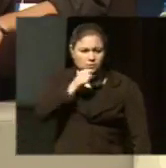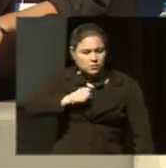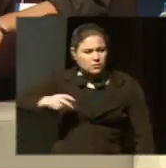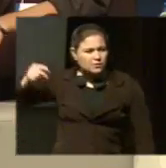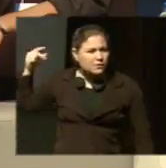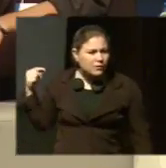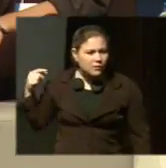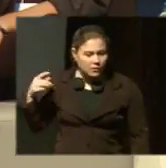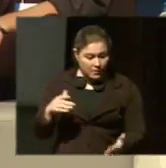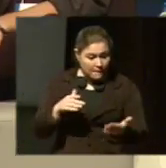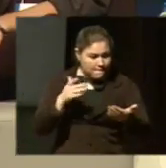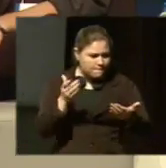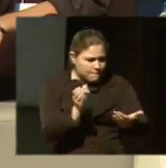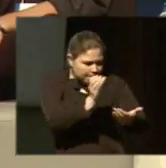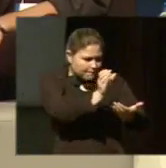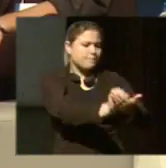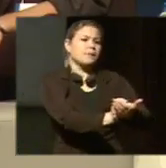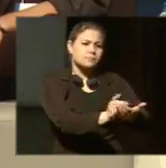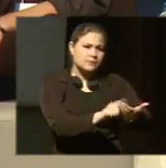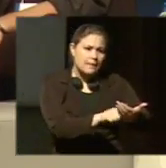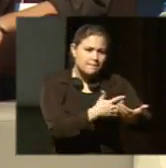Bota na palma da mão dela